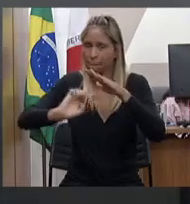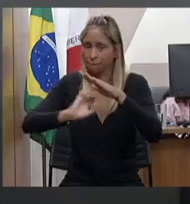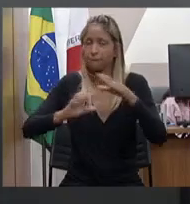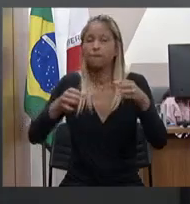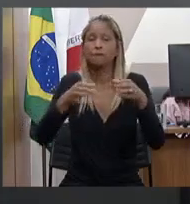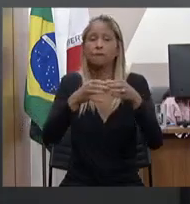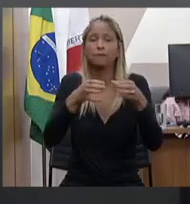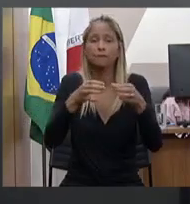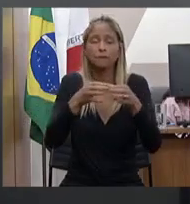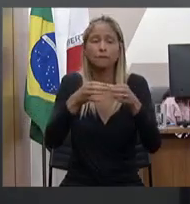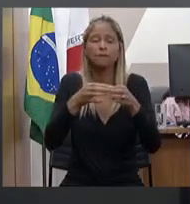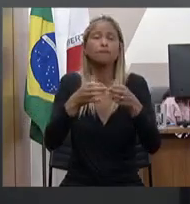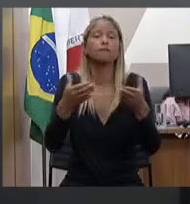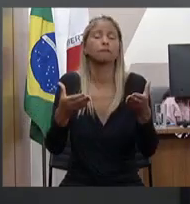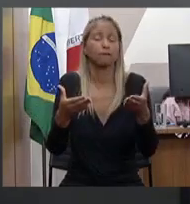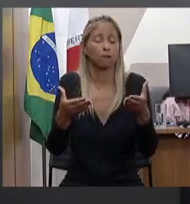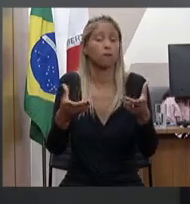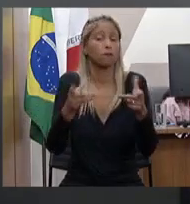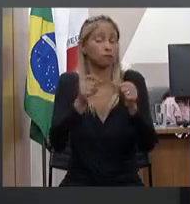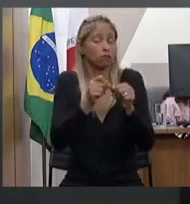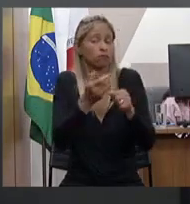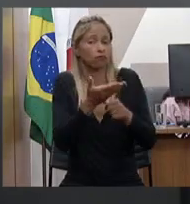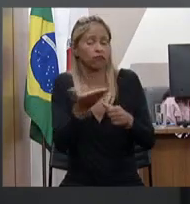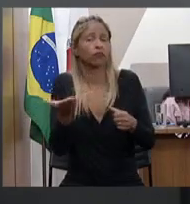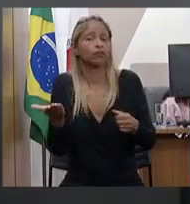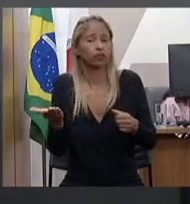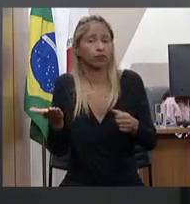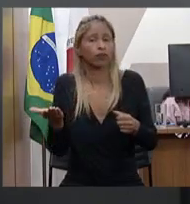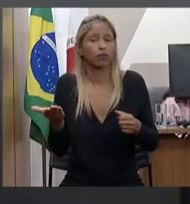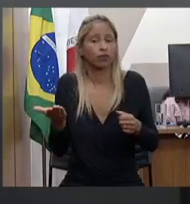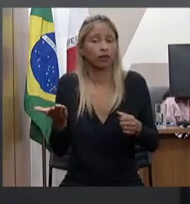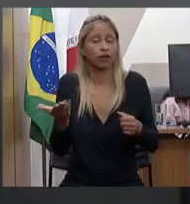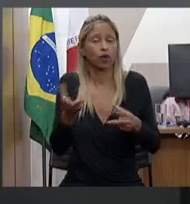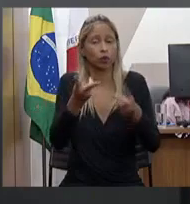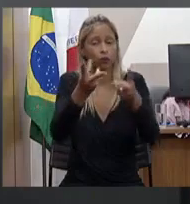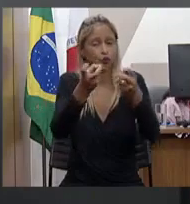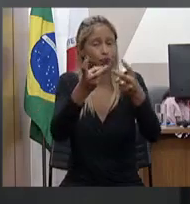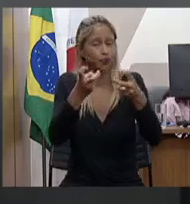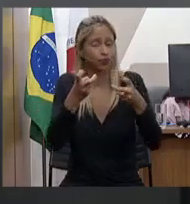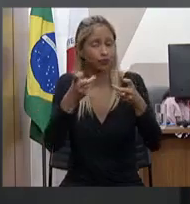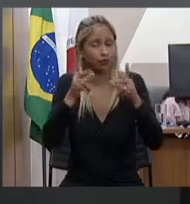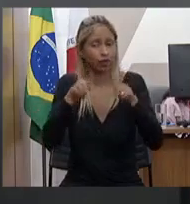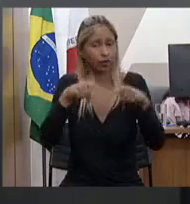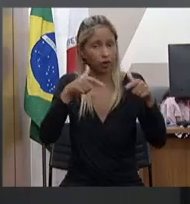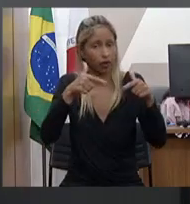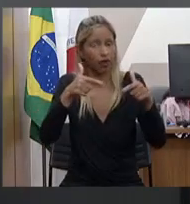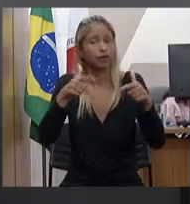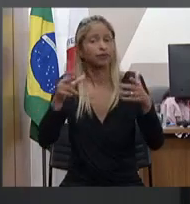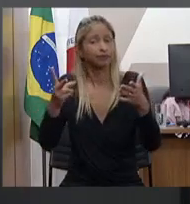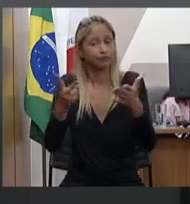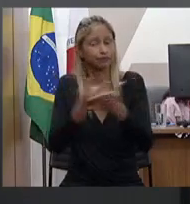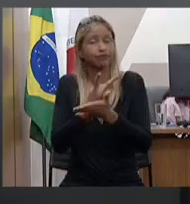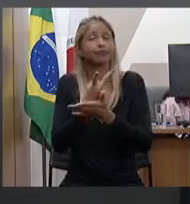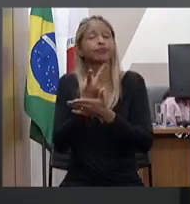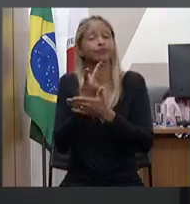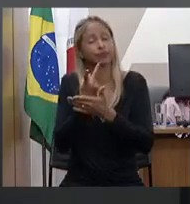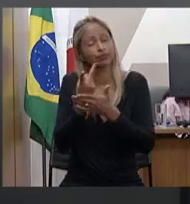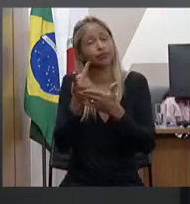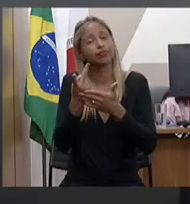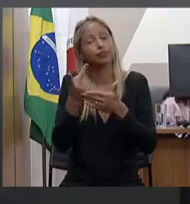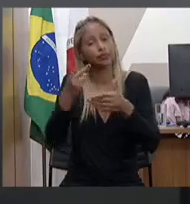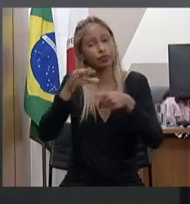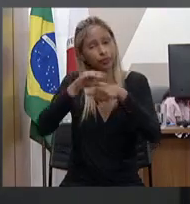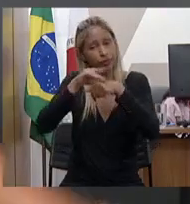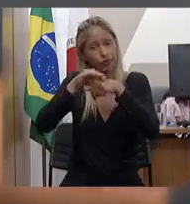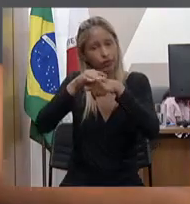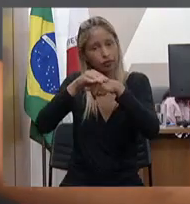esse grupo de aplicativos que estão aí sucateando os trabalhadores e causando esses grandes flagelos da